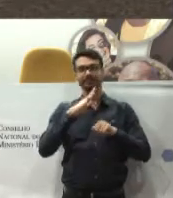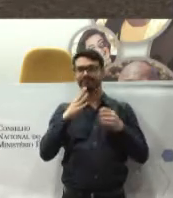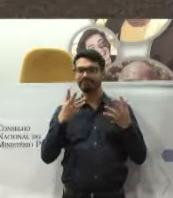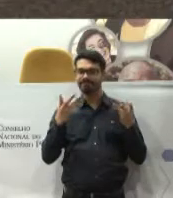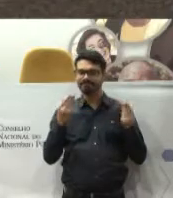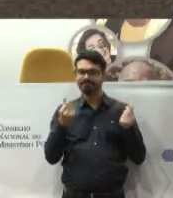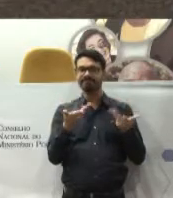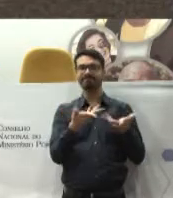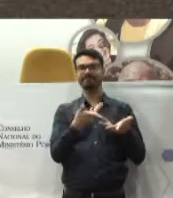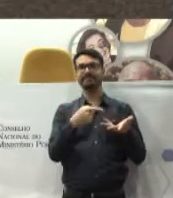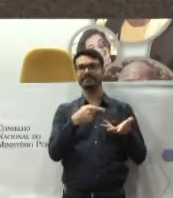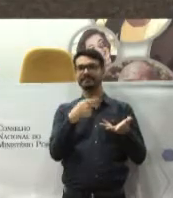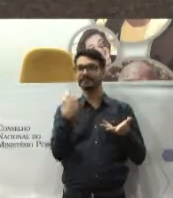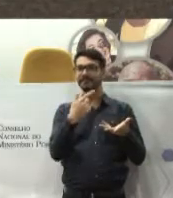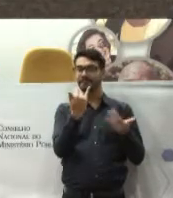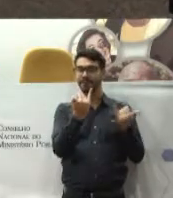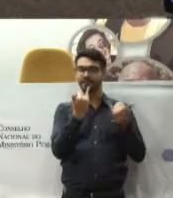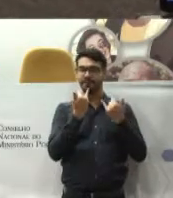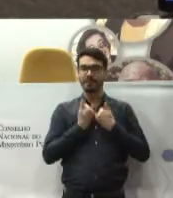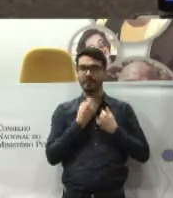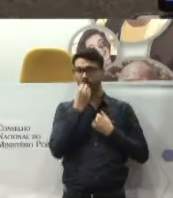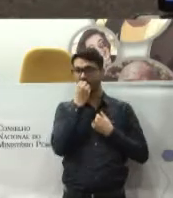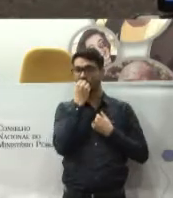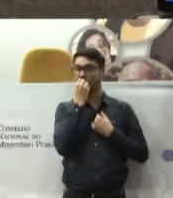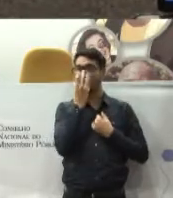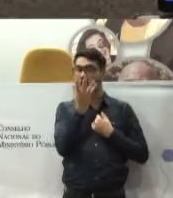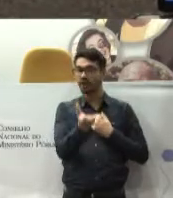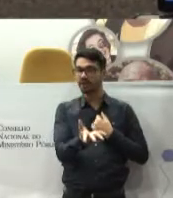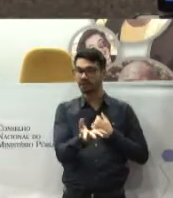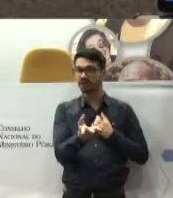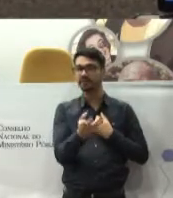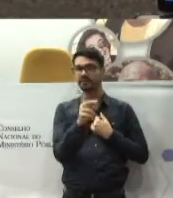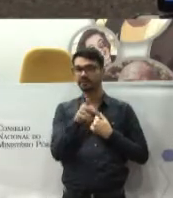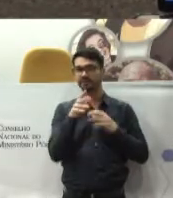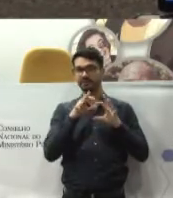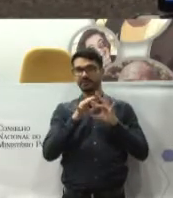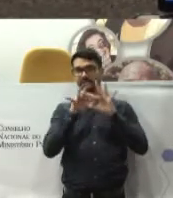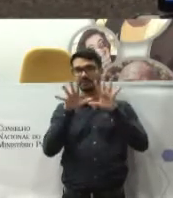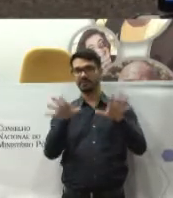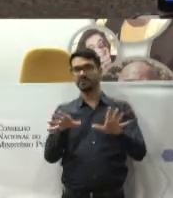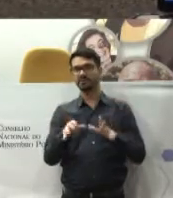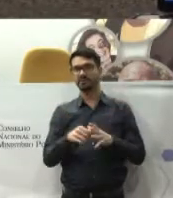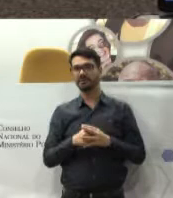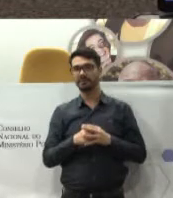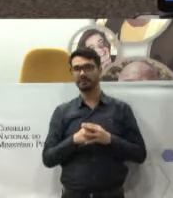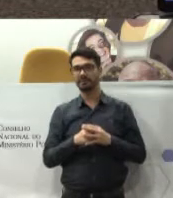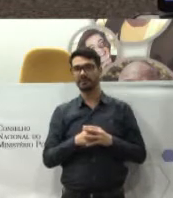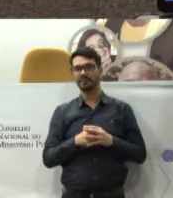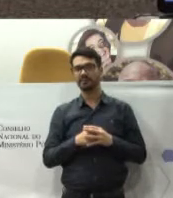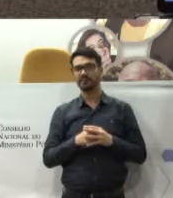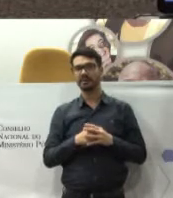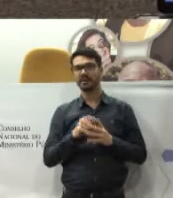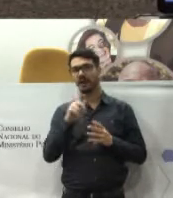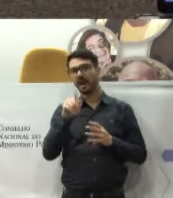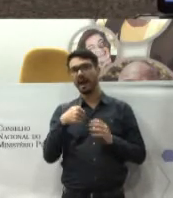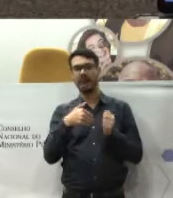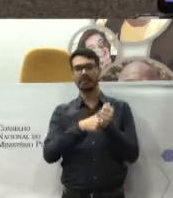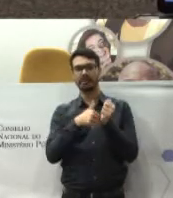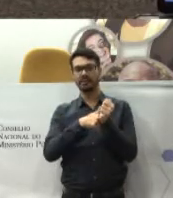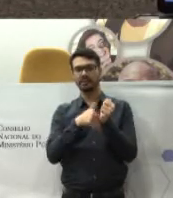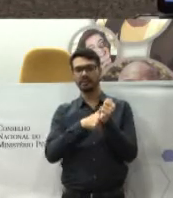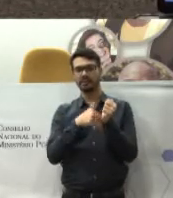obtidas, porque é o momento que todos falam de forma livre. As sessões são